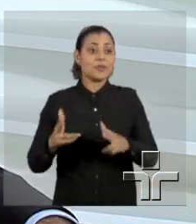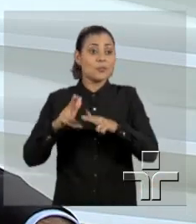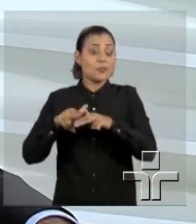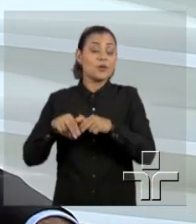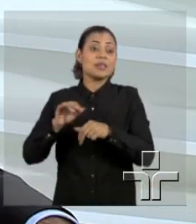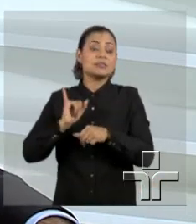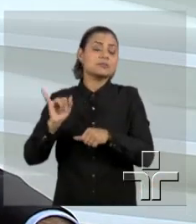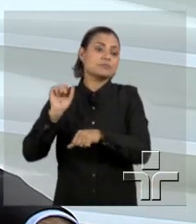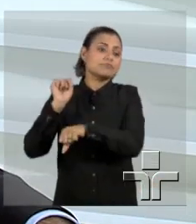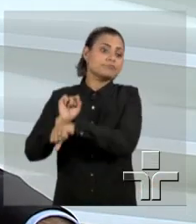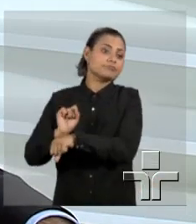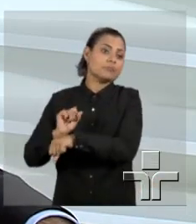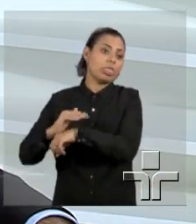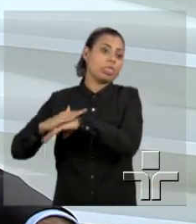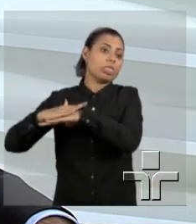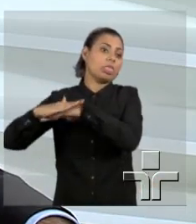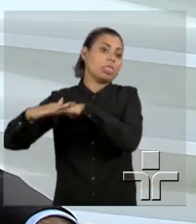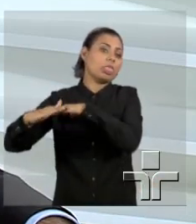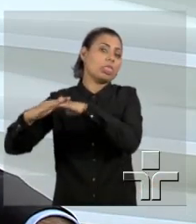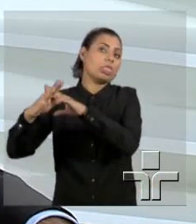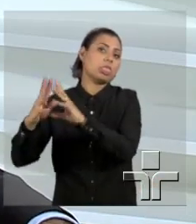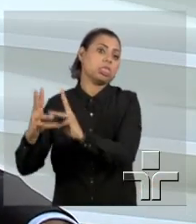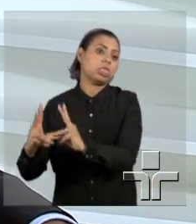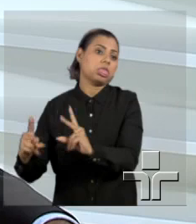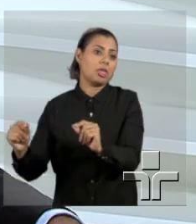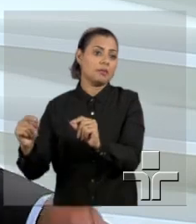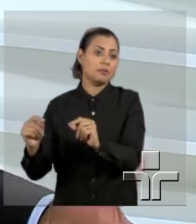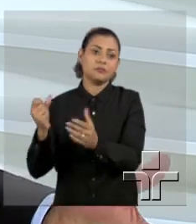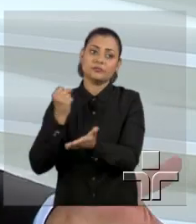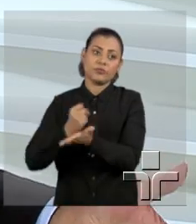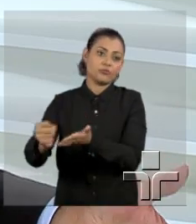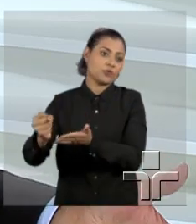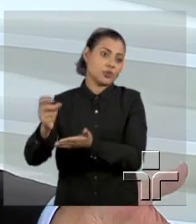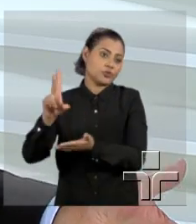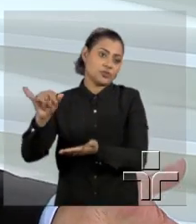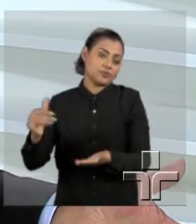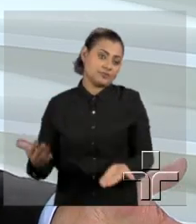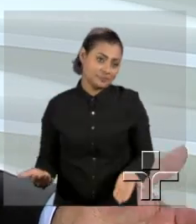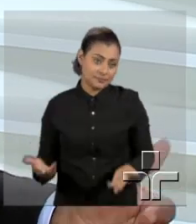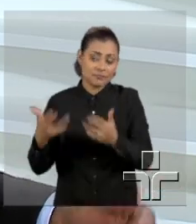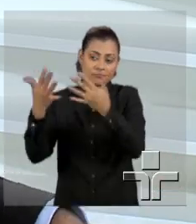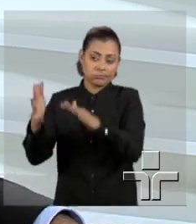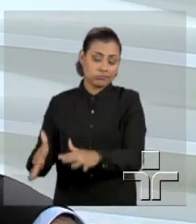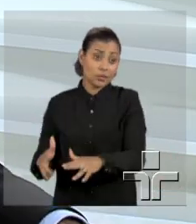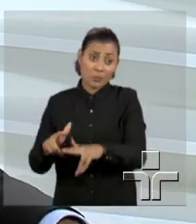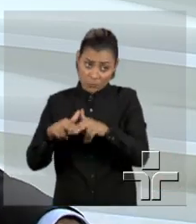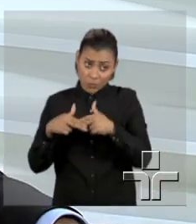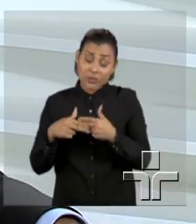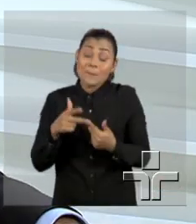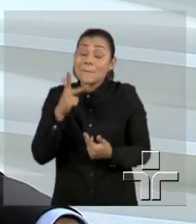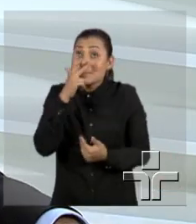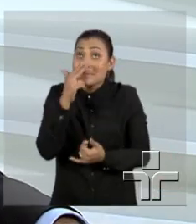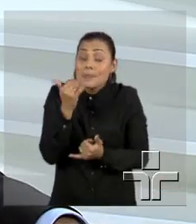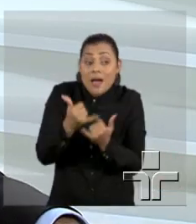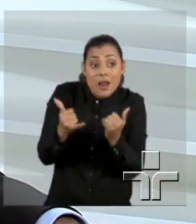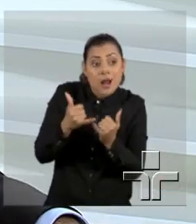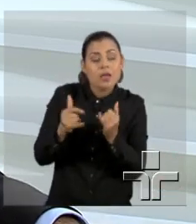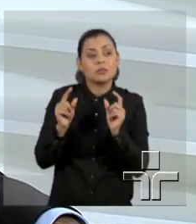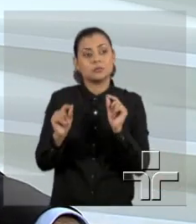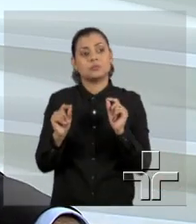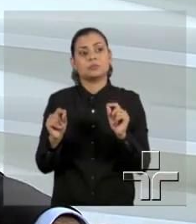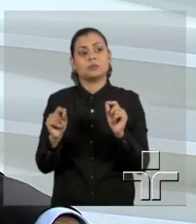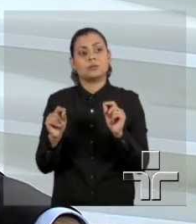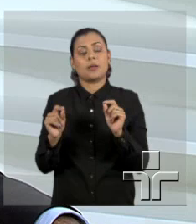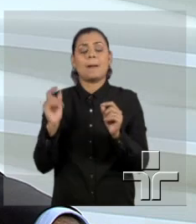decadência, da prescrição e por aí vai. Então, isso parece que vai suscitar o ajuizamento de